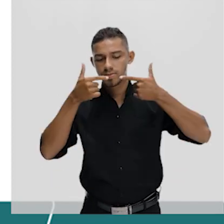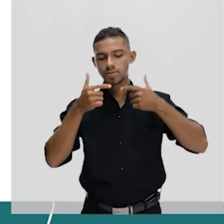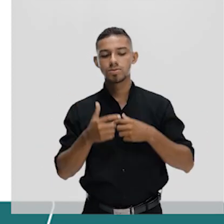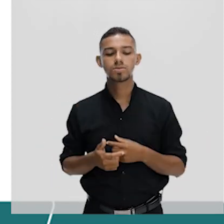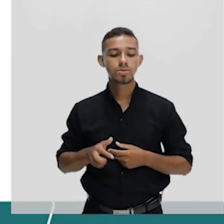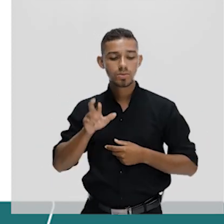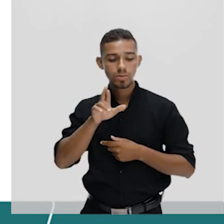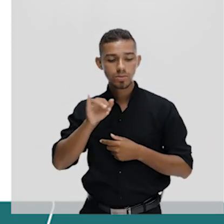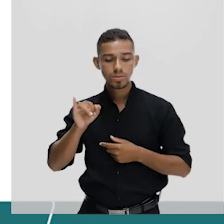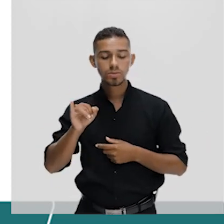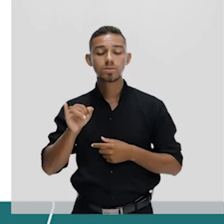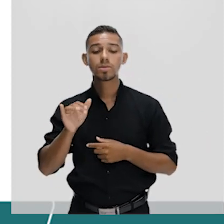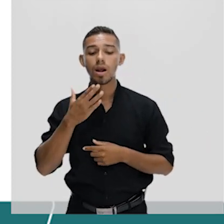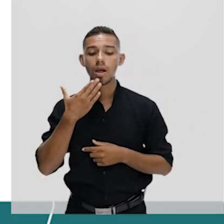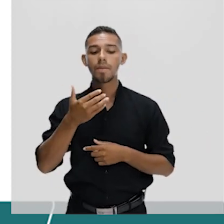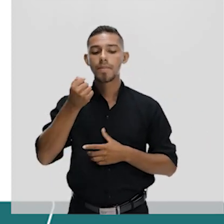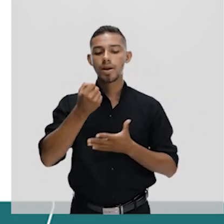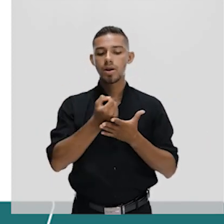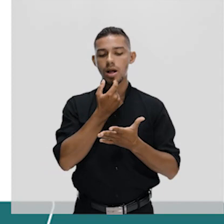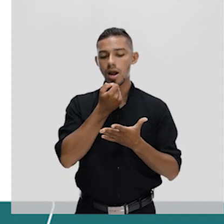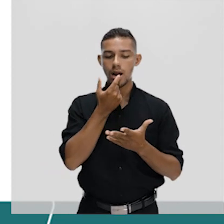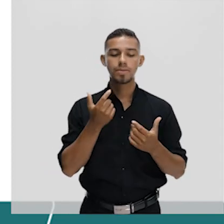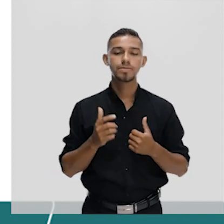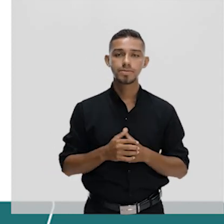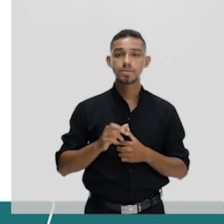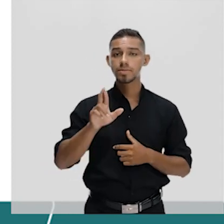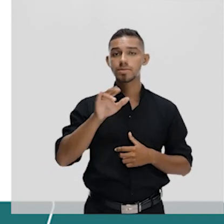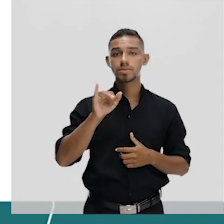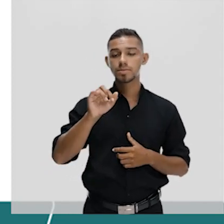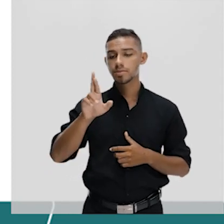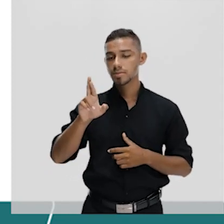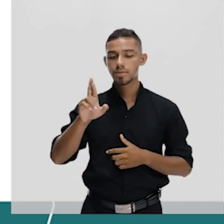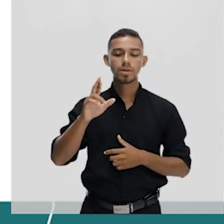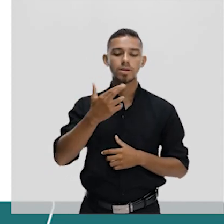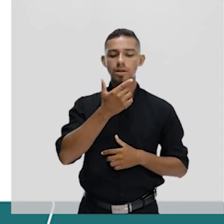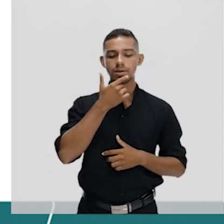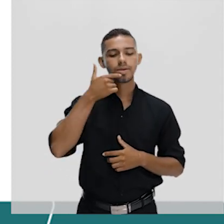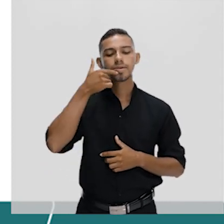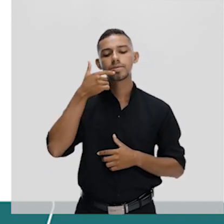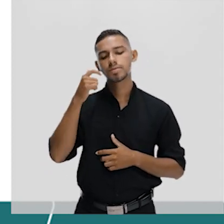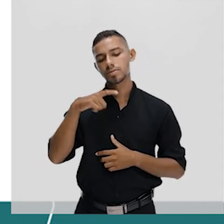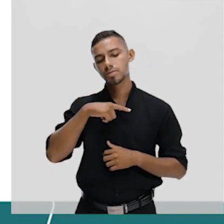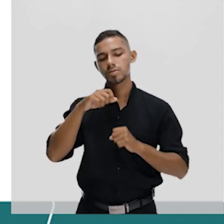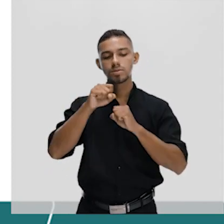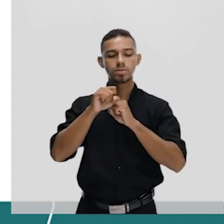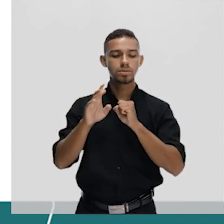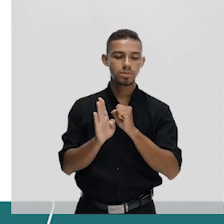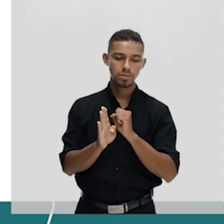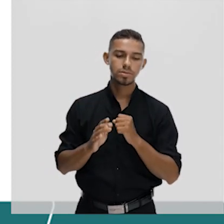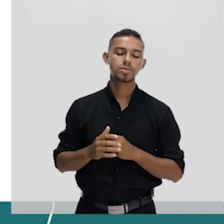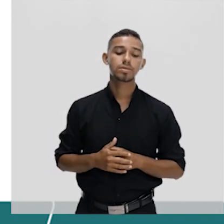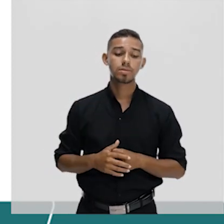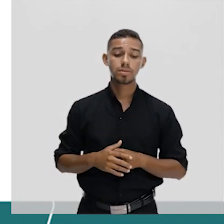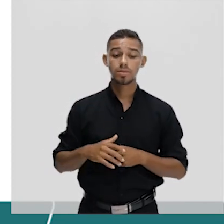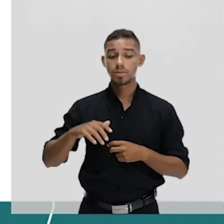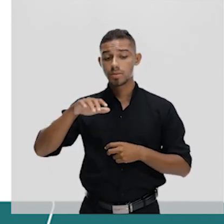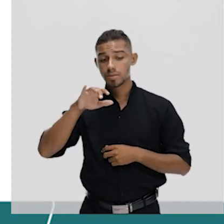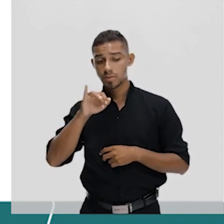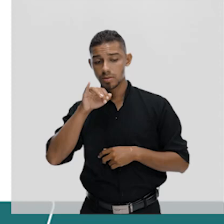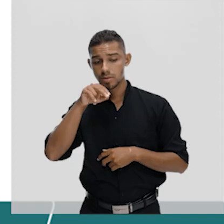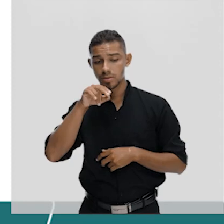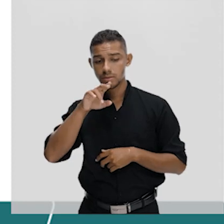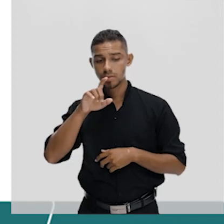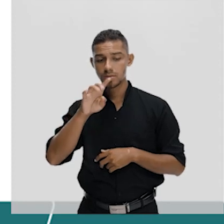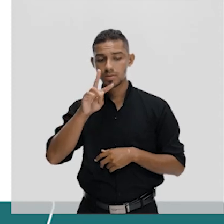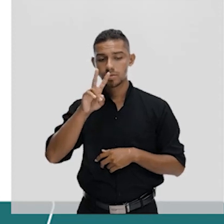o melhor remédio, né? Então, eles podem aí até assumir o valor de substantivo. O infinitivo